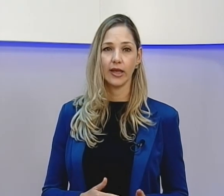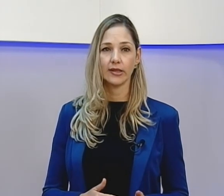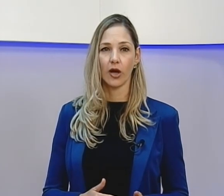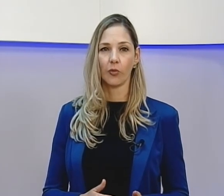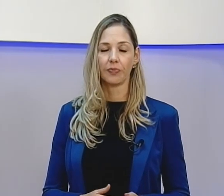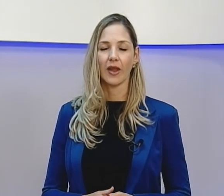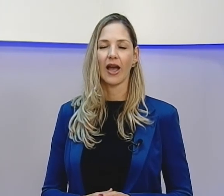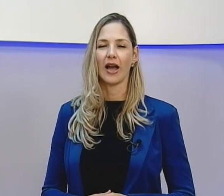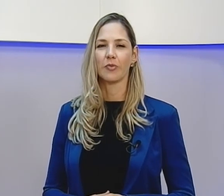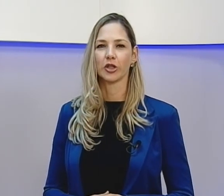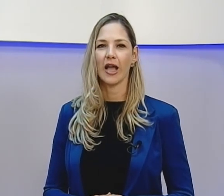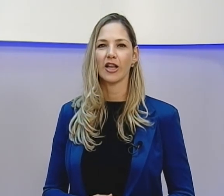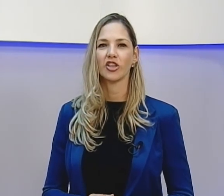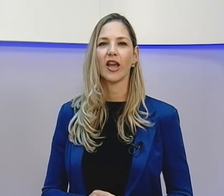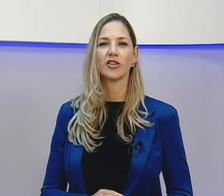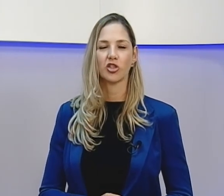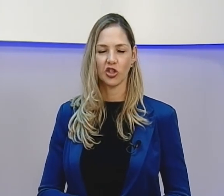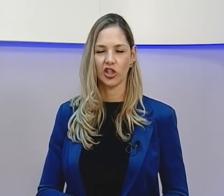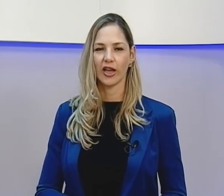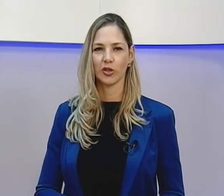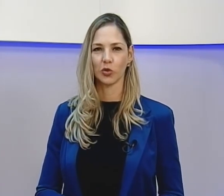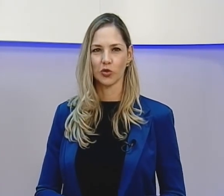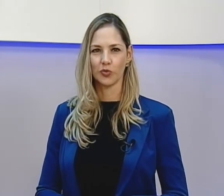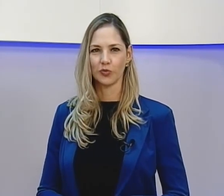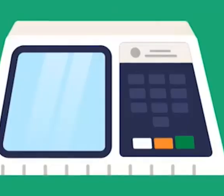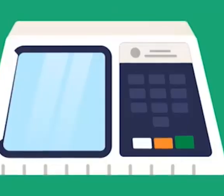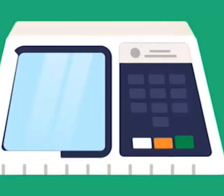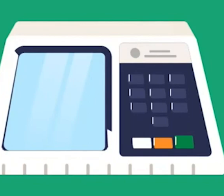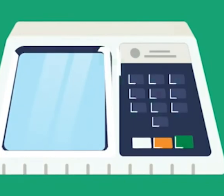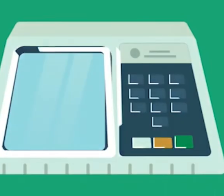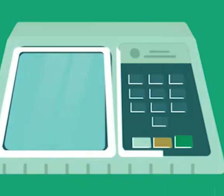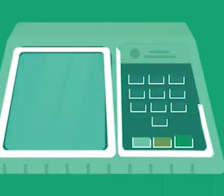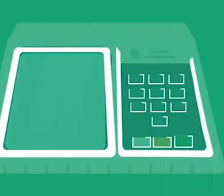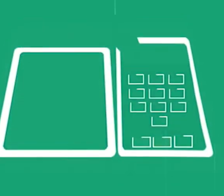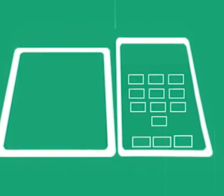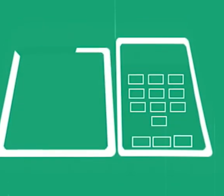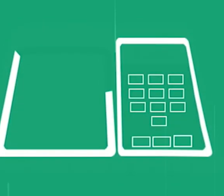perder a eleição. A reportagem é de Titina Cardoso.